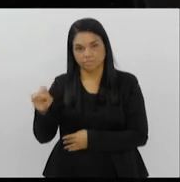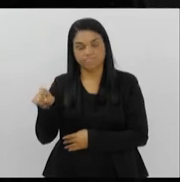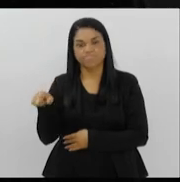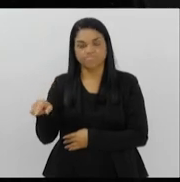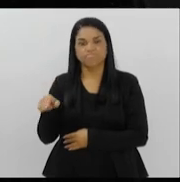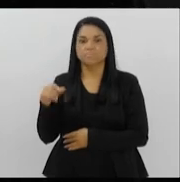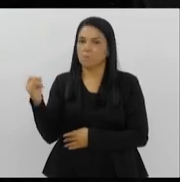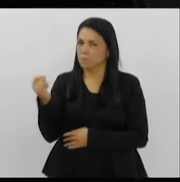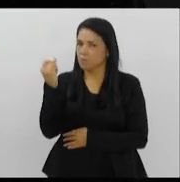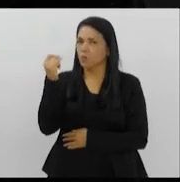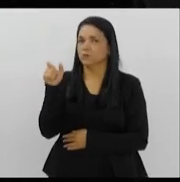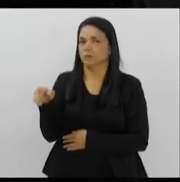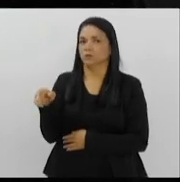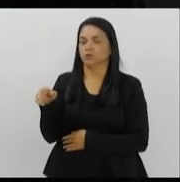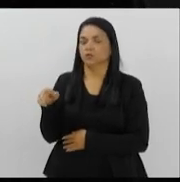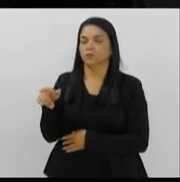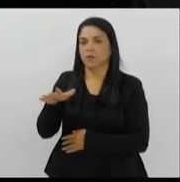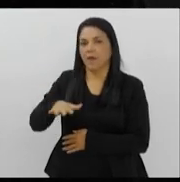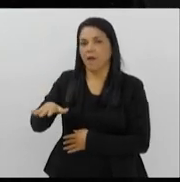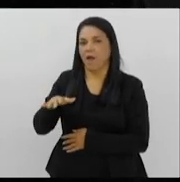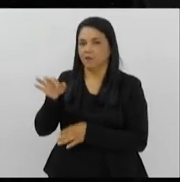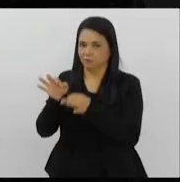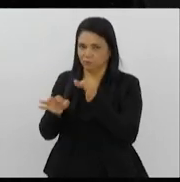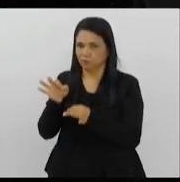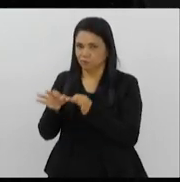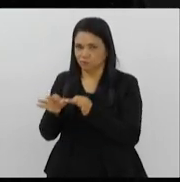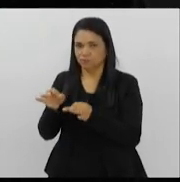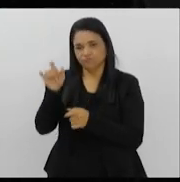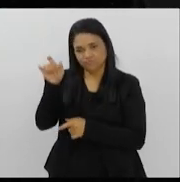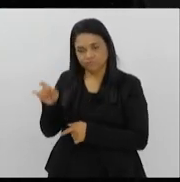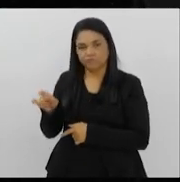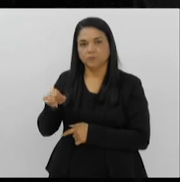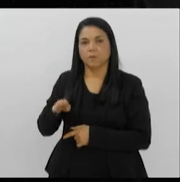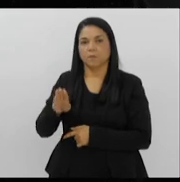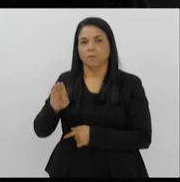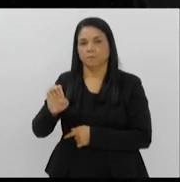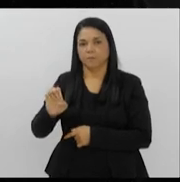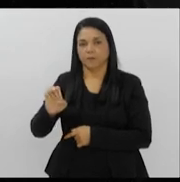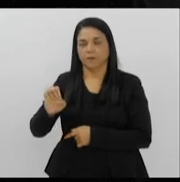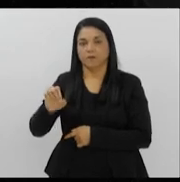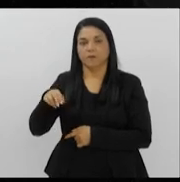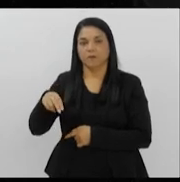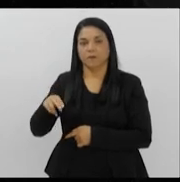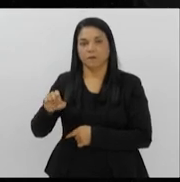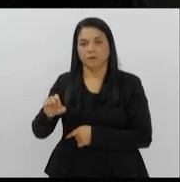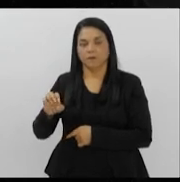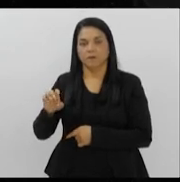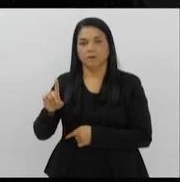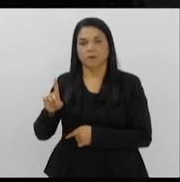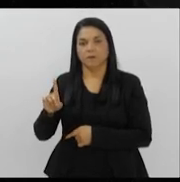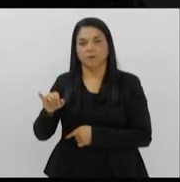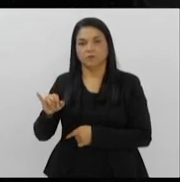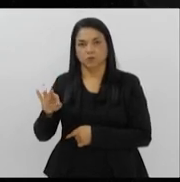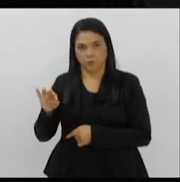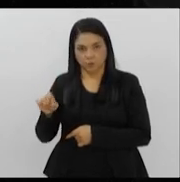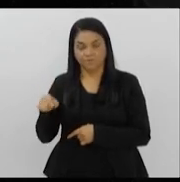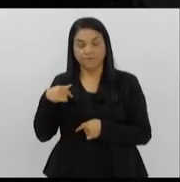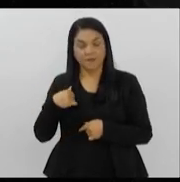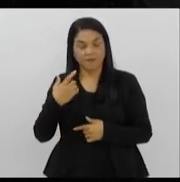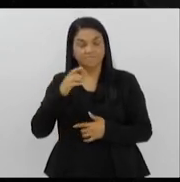no mundo jurídico. Dito isso, senhora presidente, ainda impactado com as